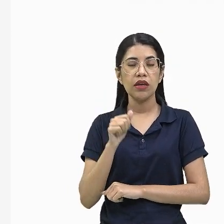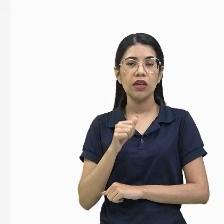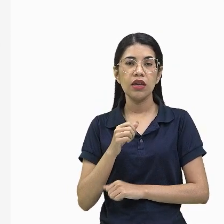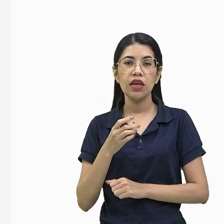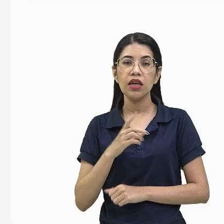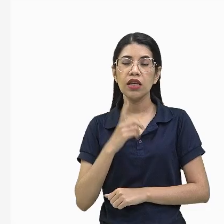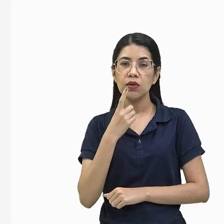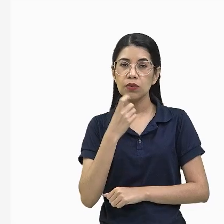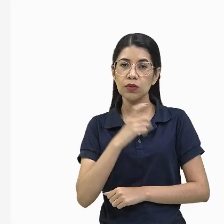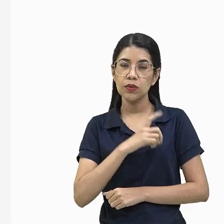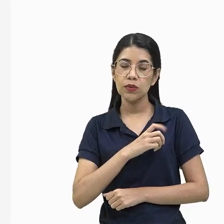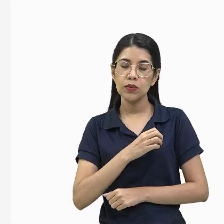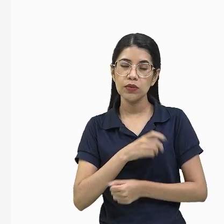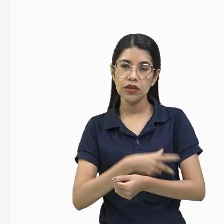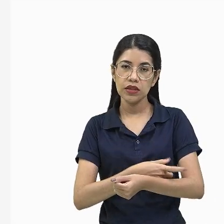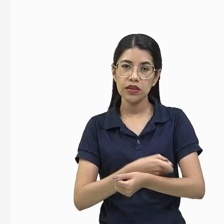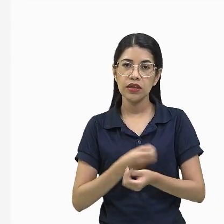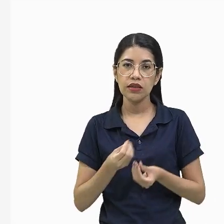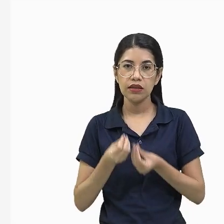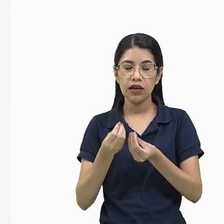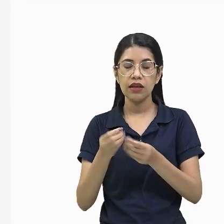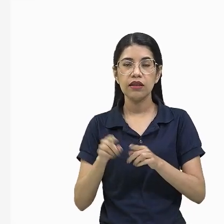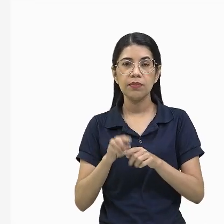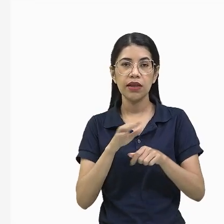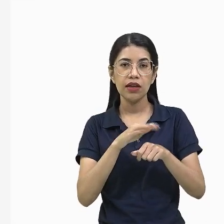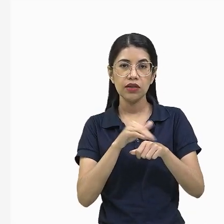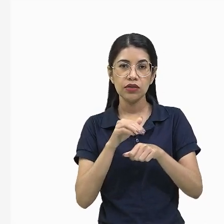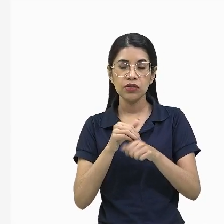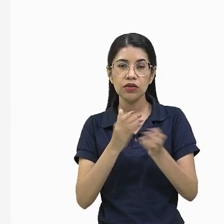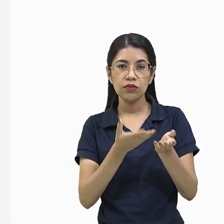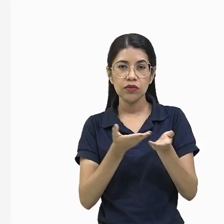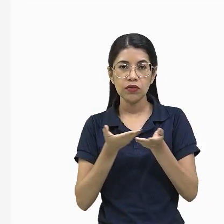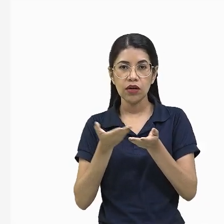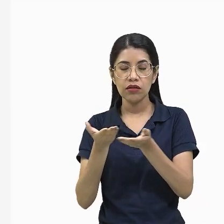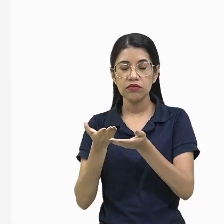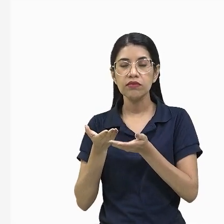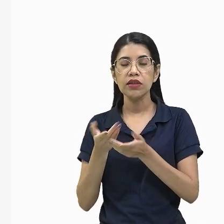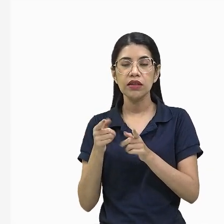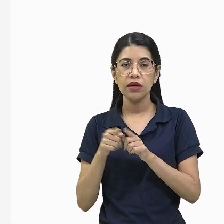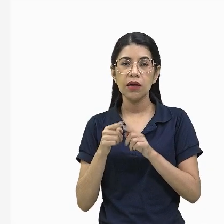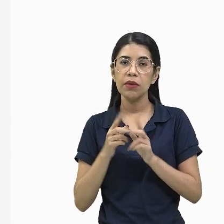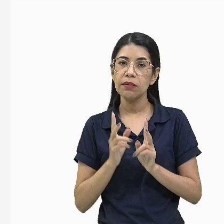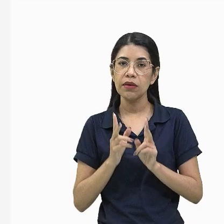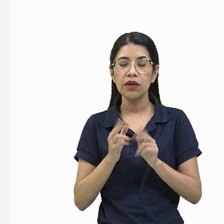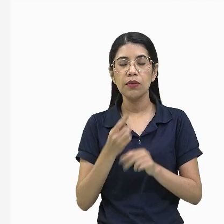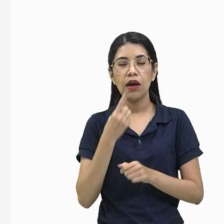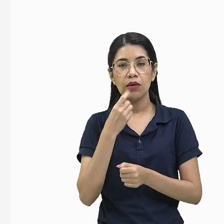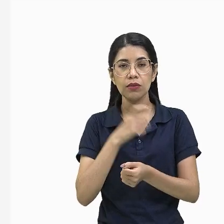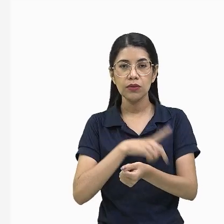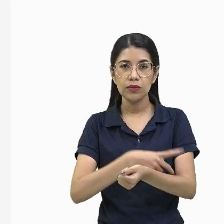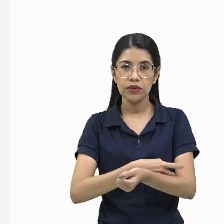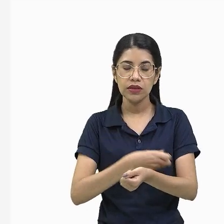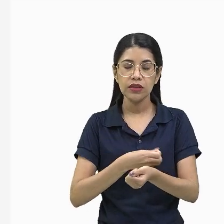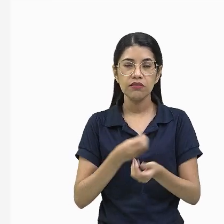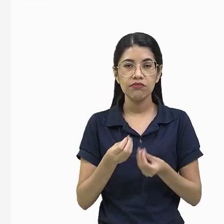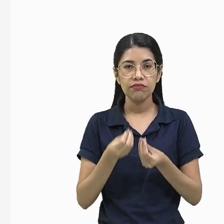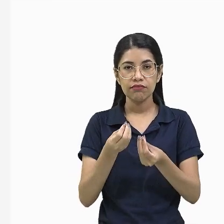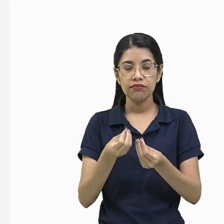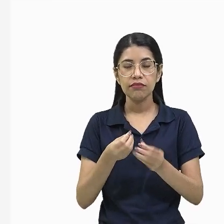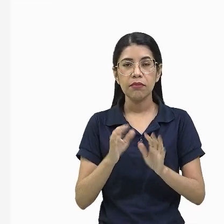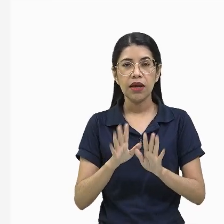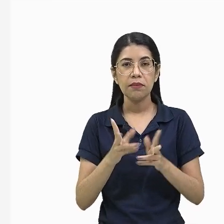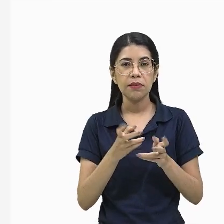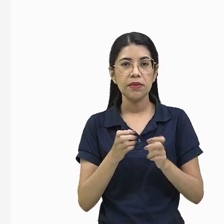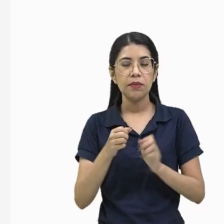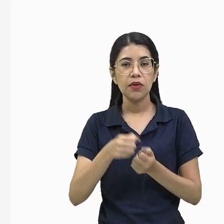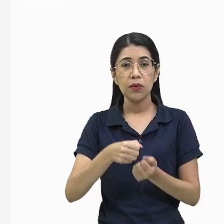ela convida, chama também você para doar sangue. Observem que esse cartaz é